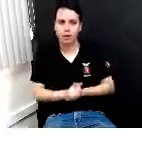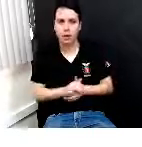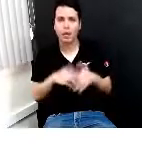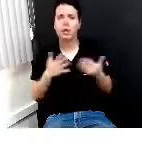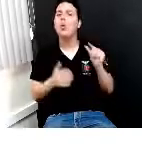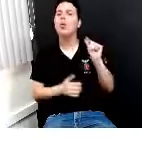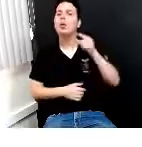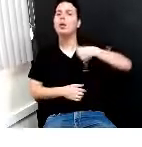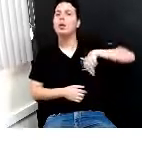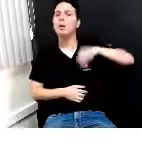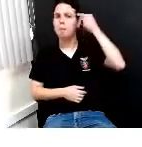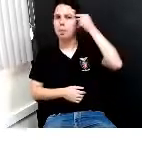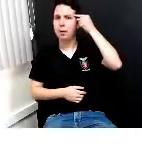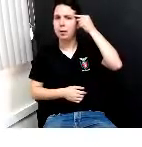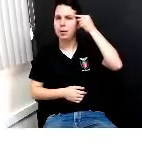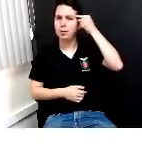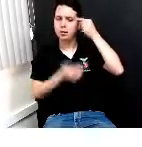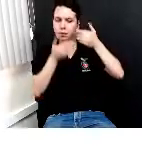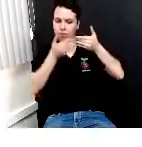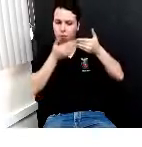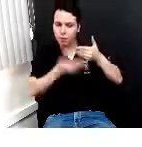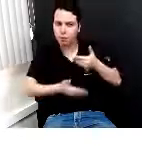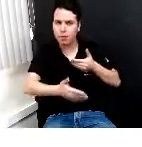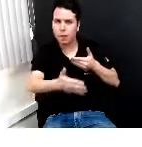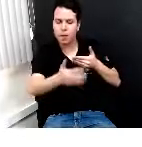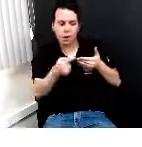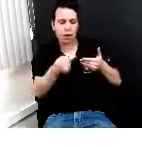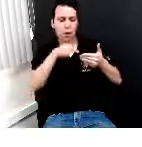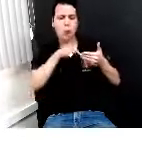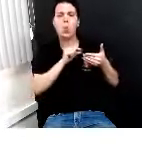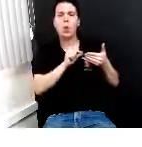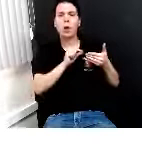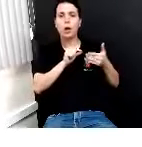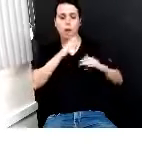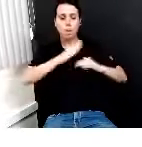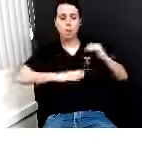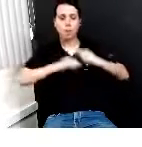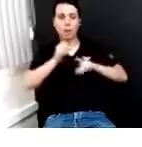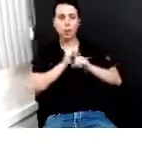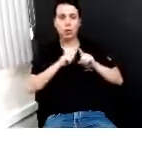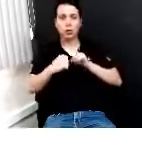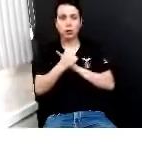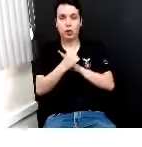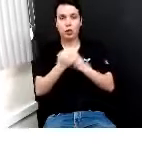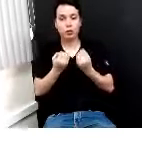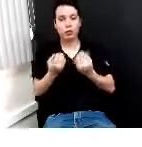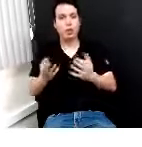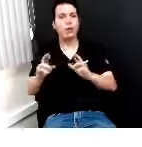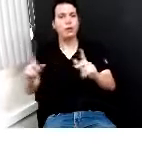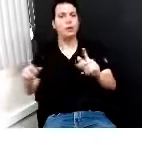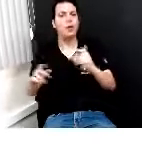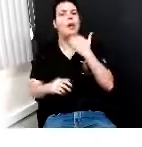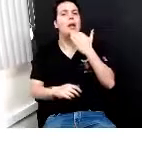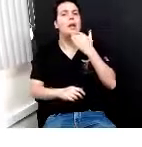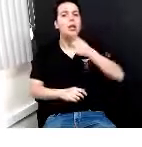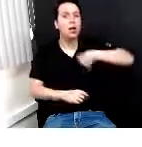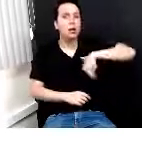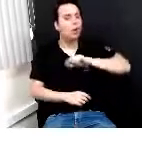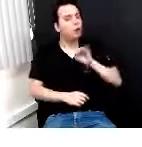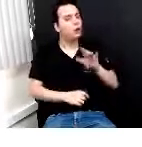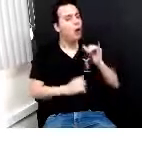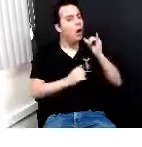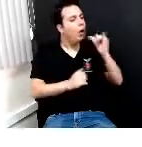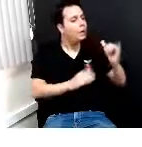partida? Justamente a prática social de referência. De nada adianta a gente apenas informar na escola se a gente não criar